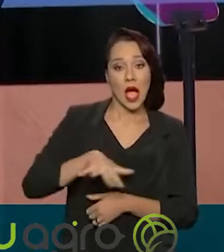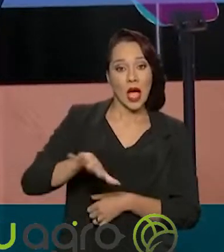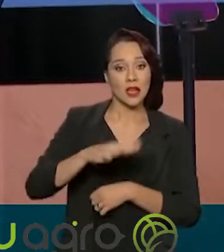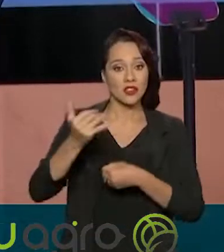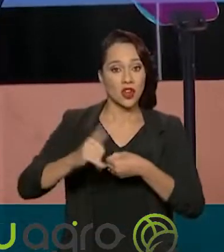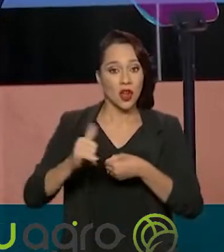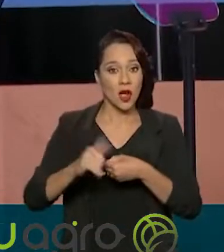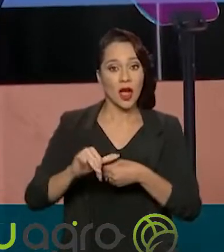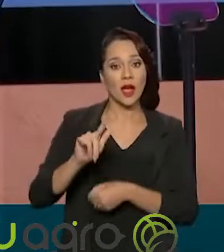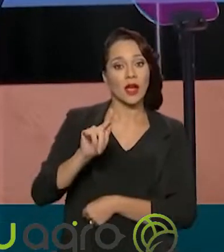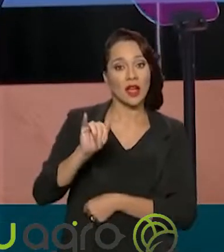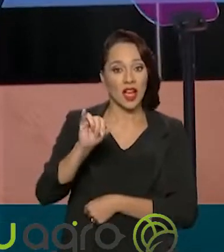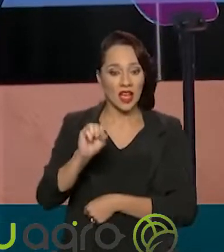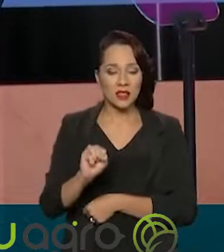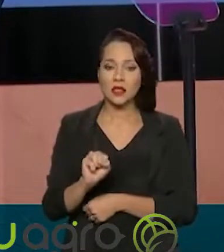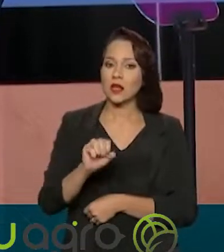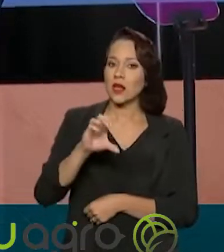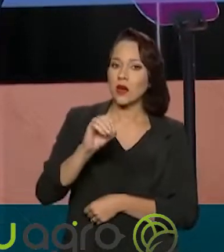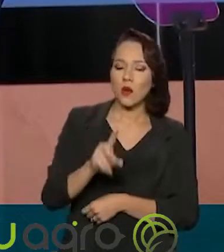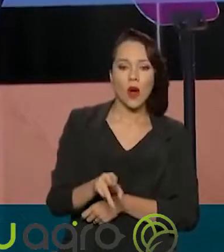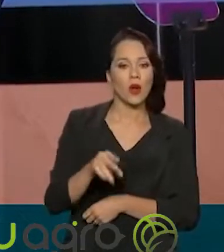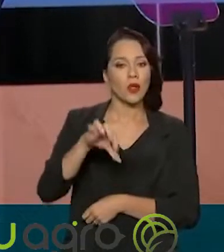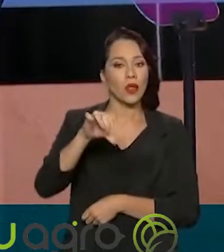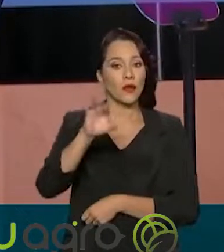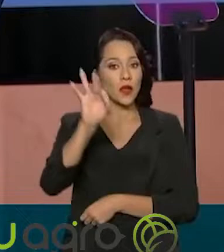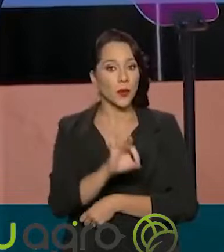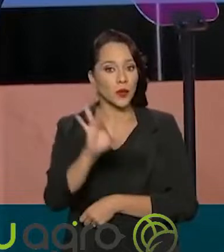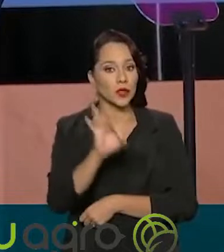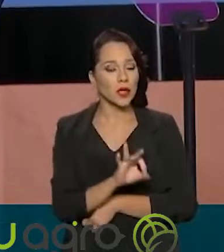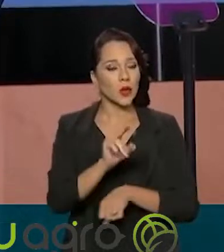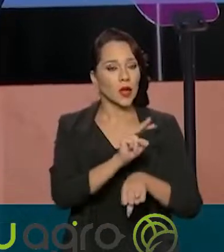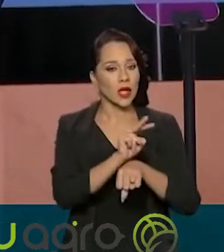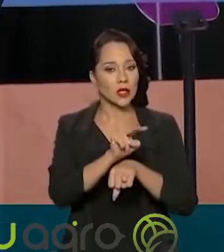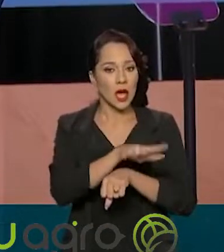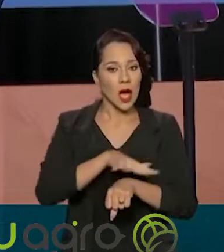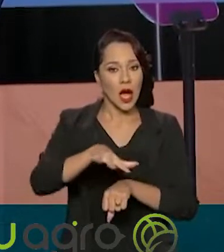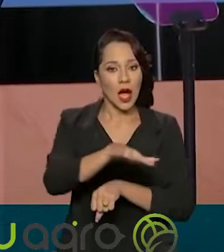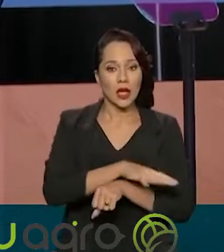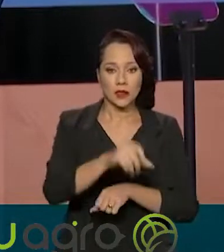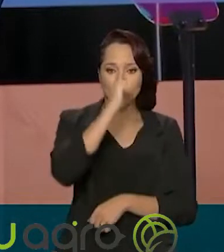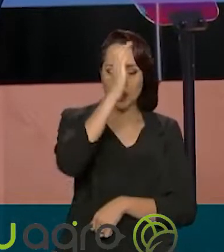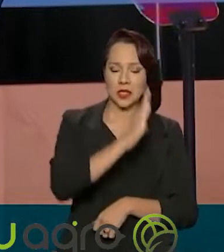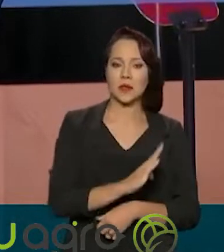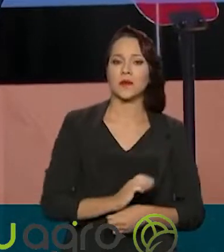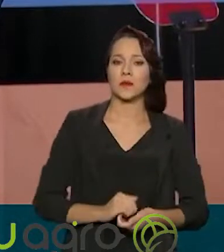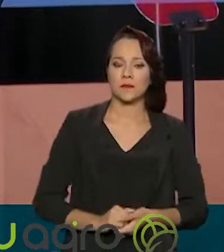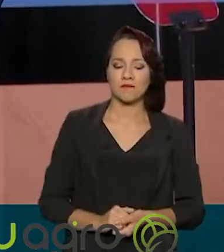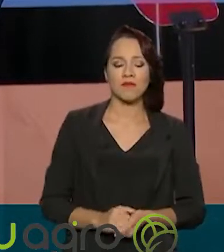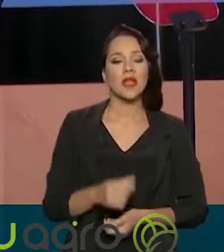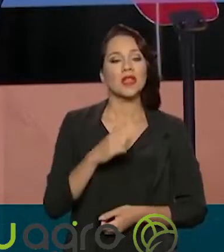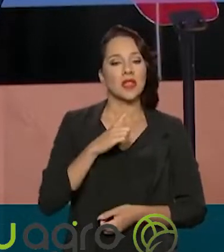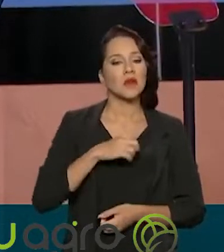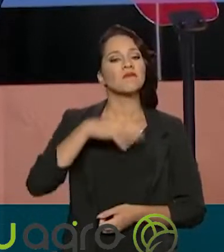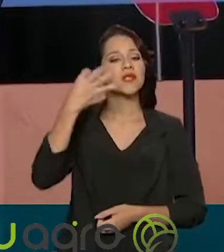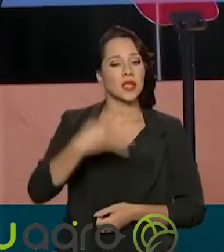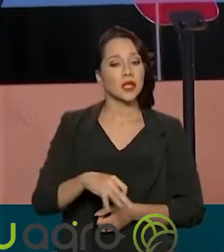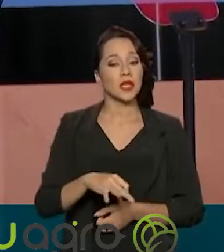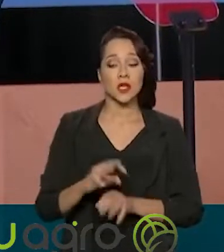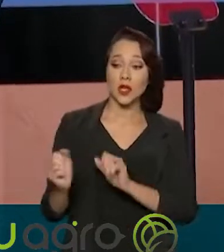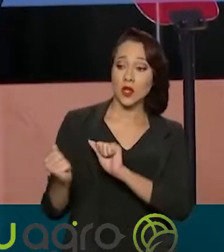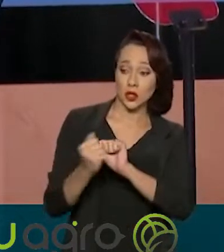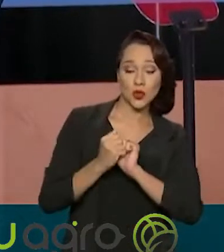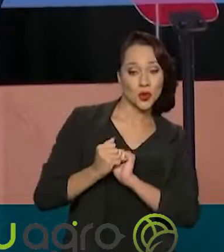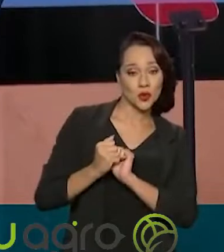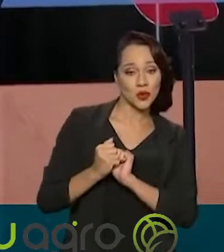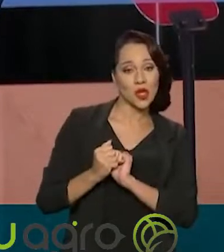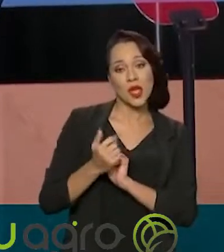gás equivalente a 90% das reservas brasileiras. Tenho certeza que juntos